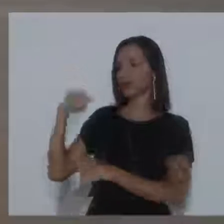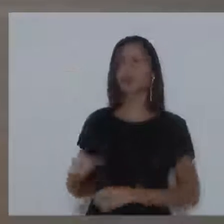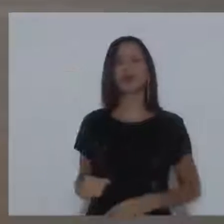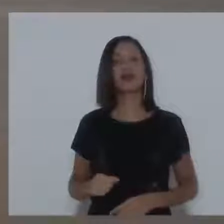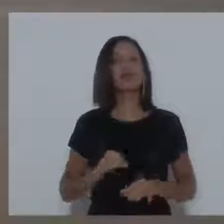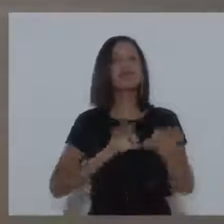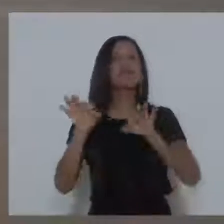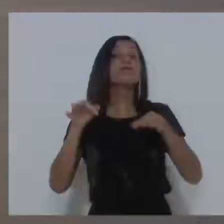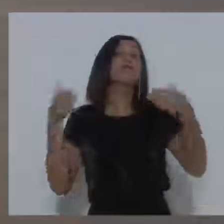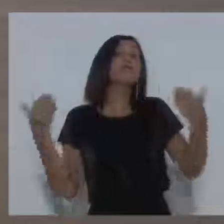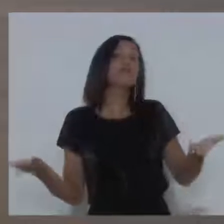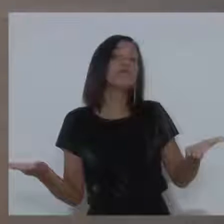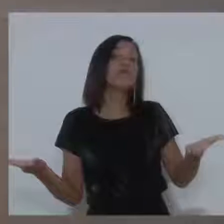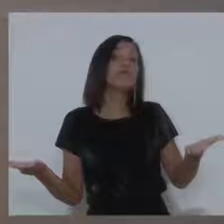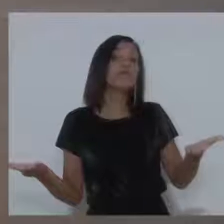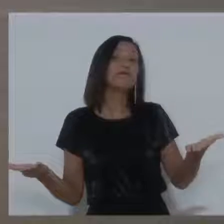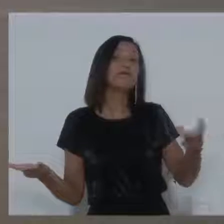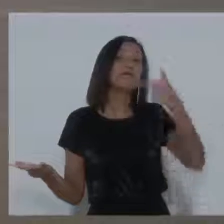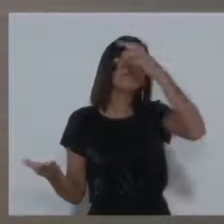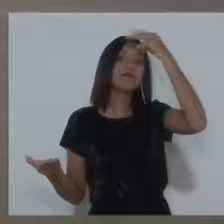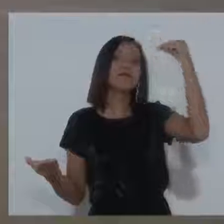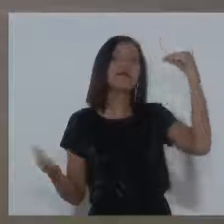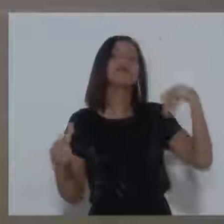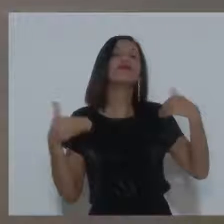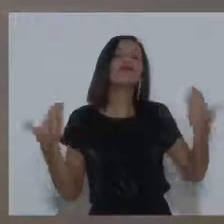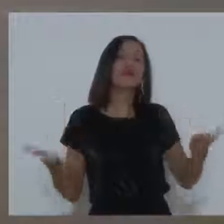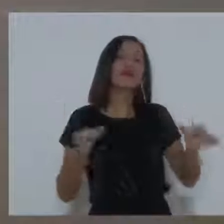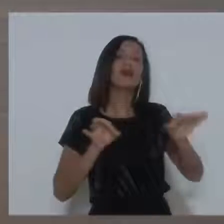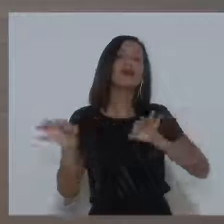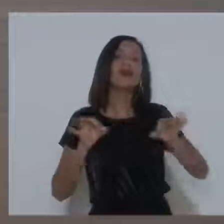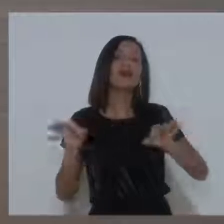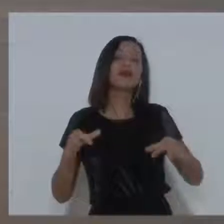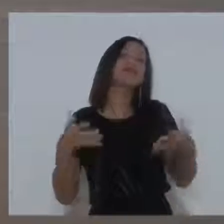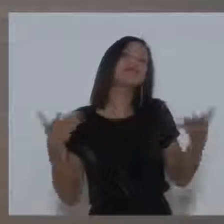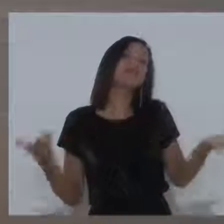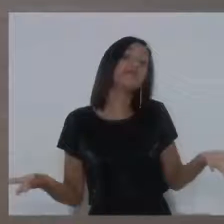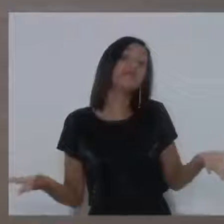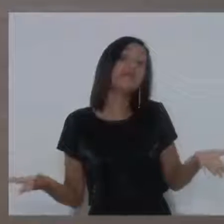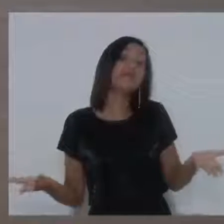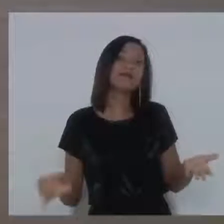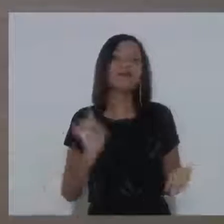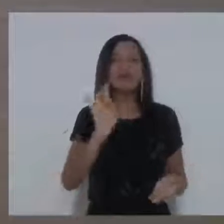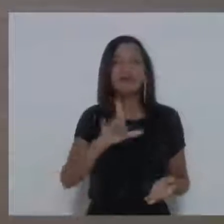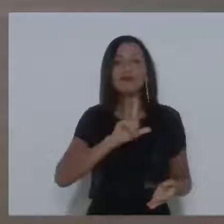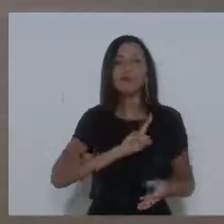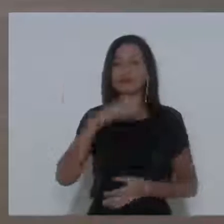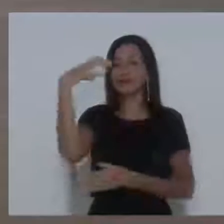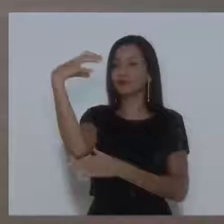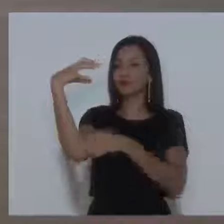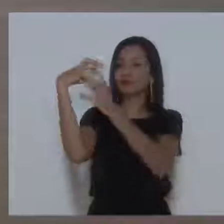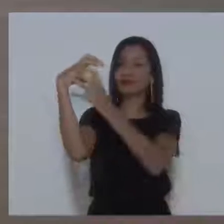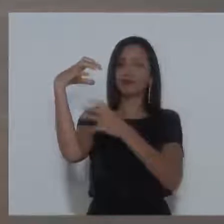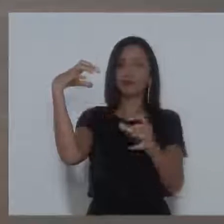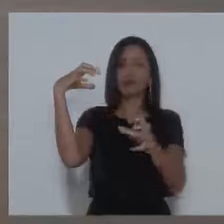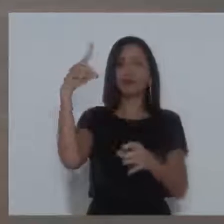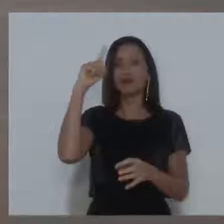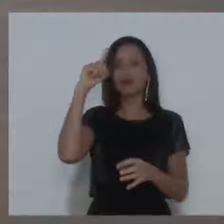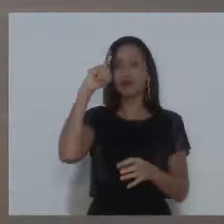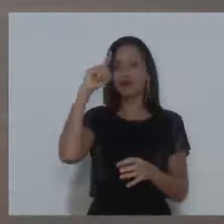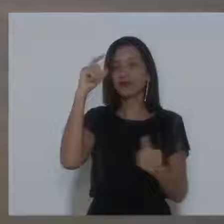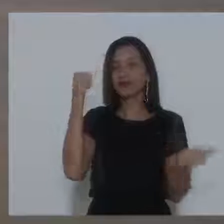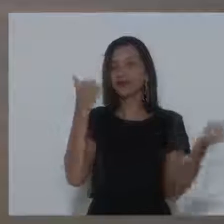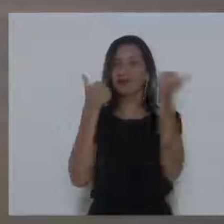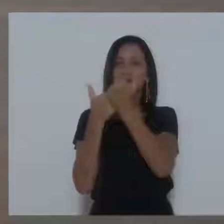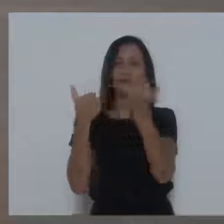isso que nós temos que perguntar para o Executivo. Qual é o plano que tem sobre iluminação pública? Porque só trocar uma lâmpada de forma corriqueira e colocar